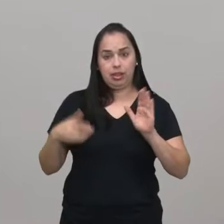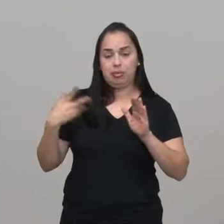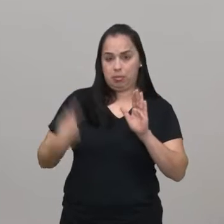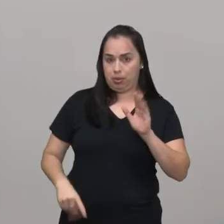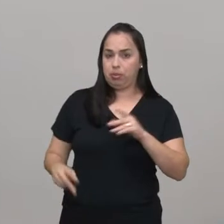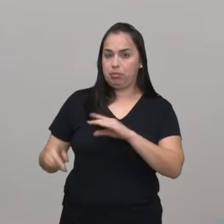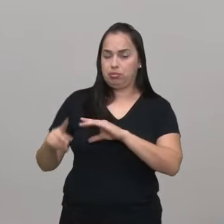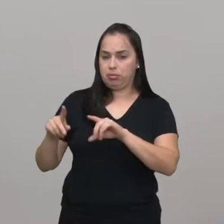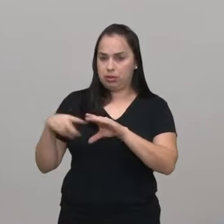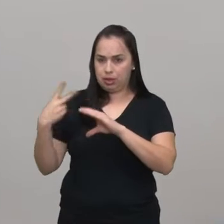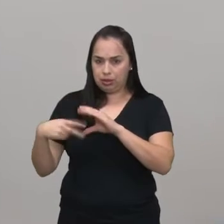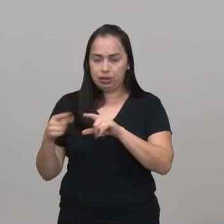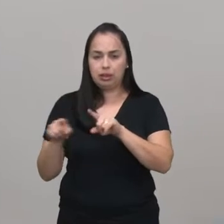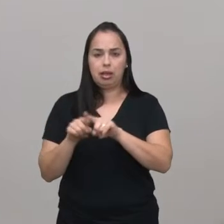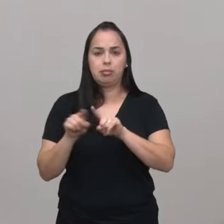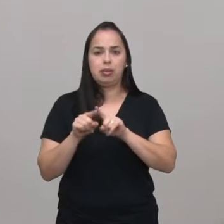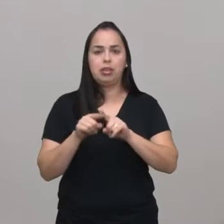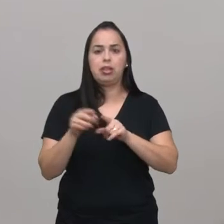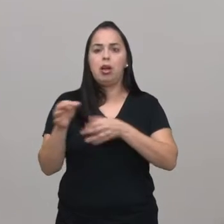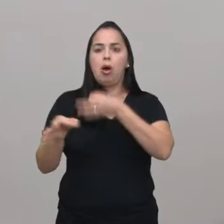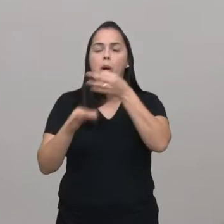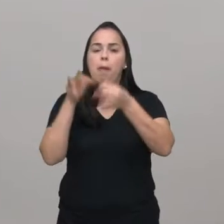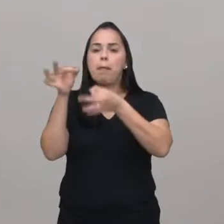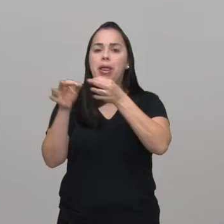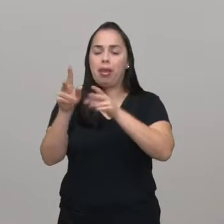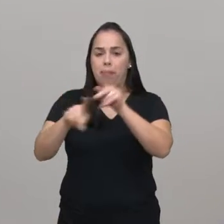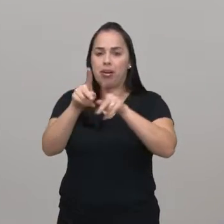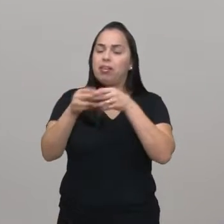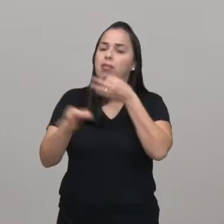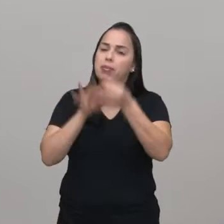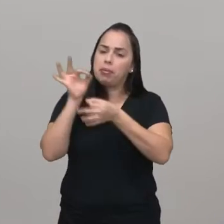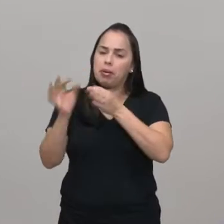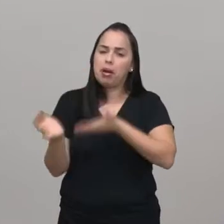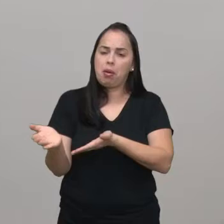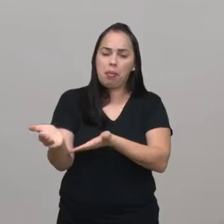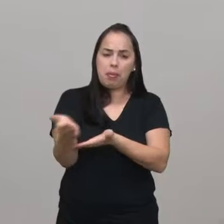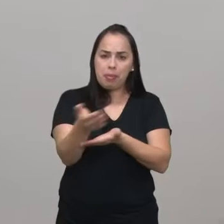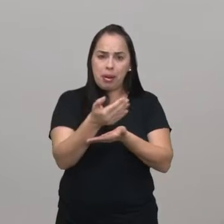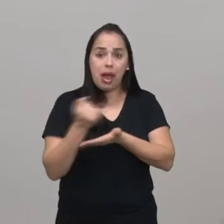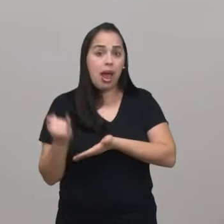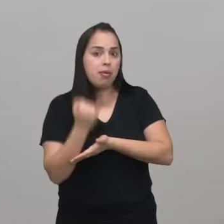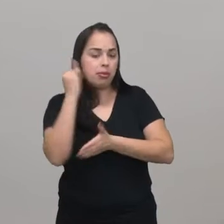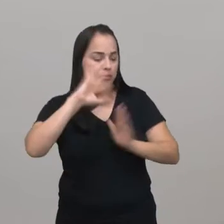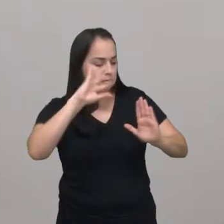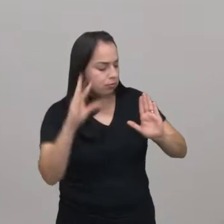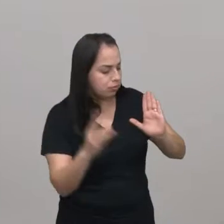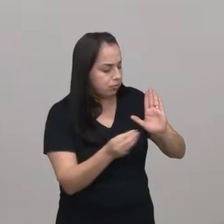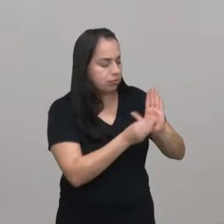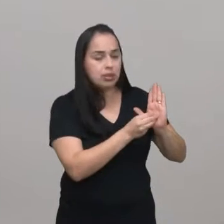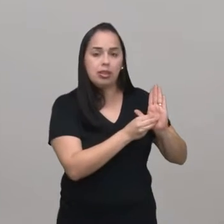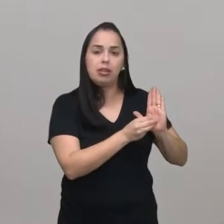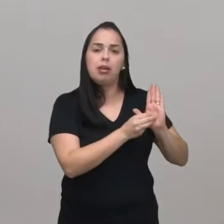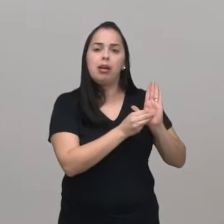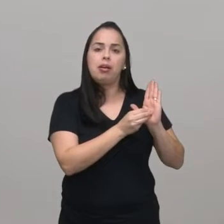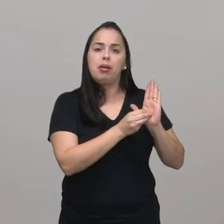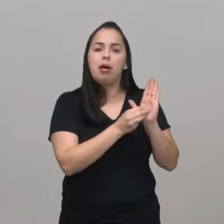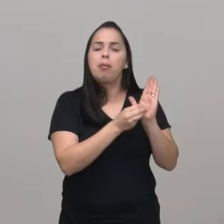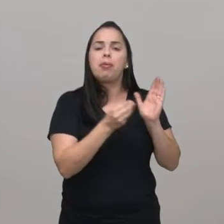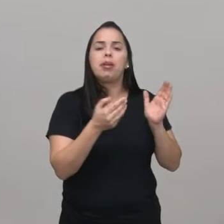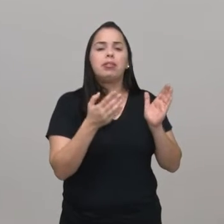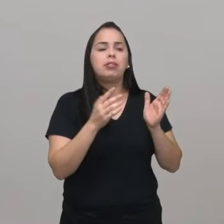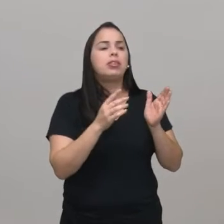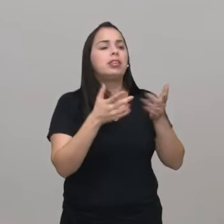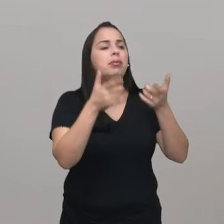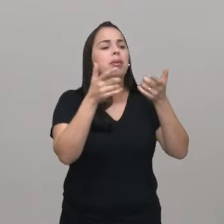parlamentar né da casa né como através de sugestões da população ela é importante para a gente poder identificar